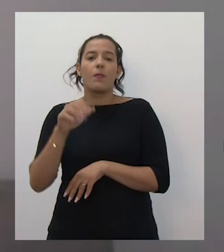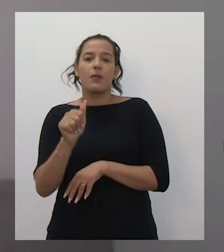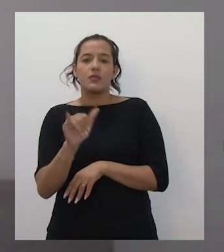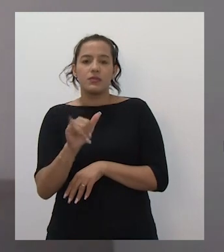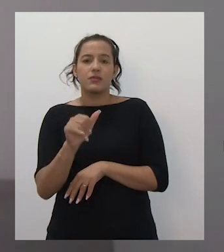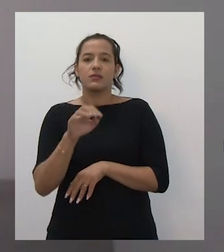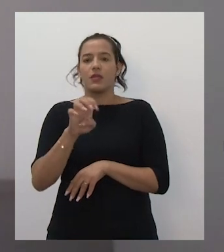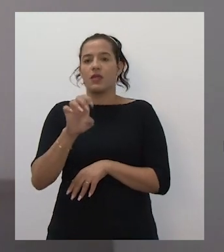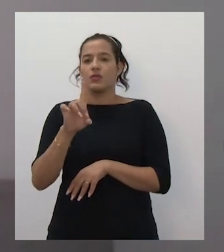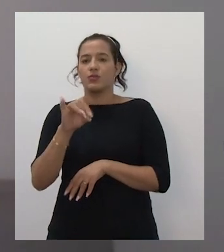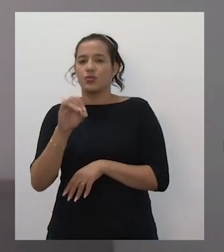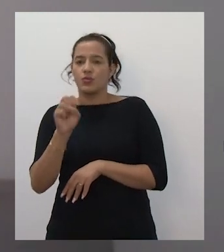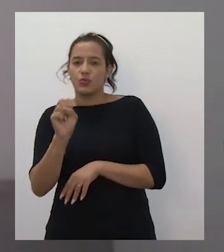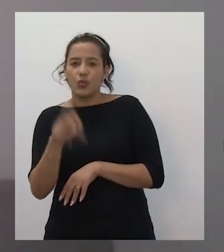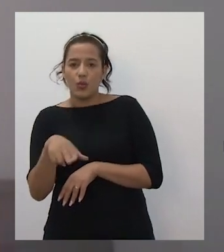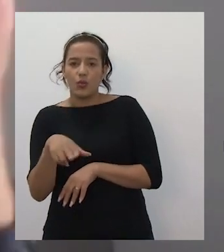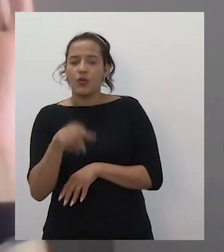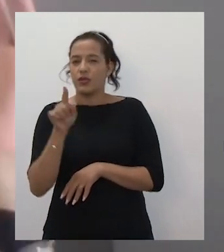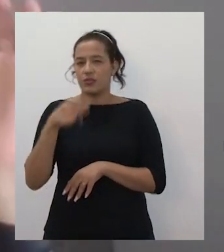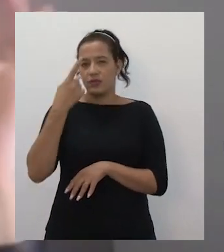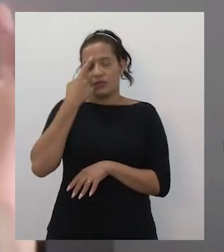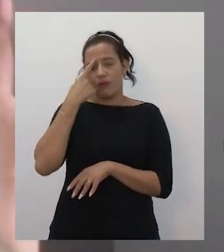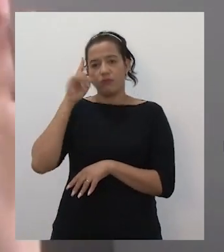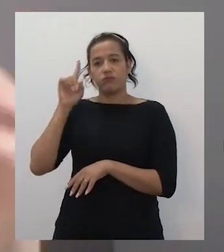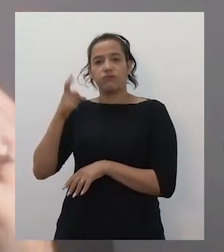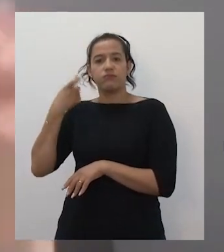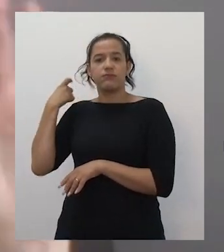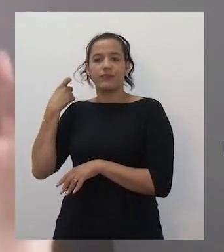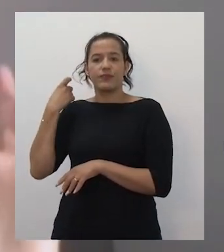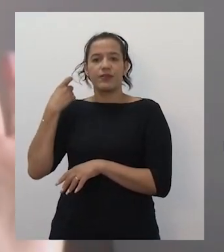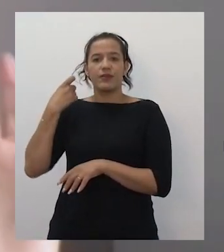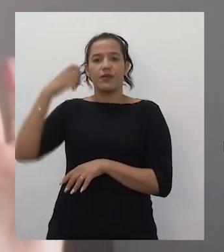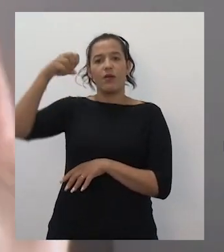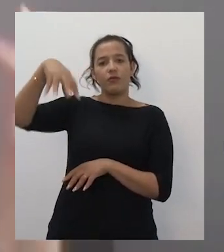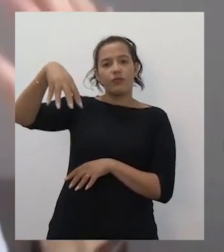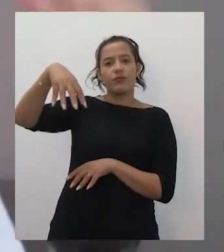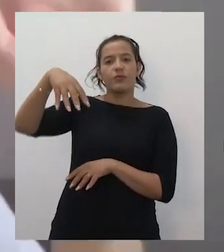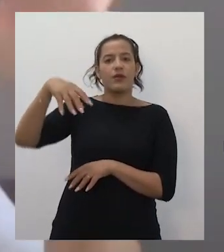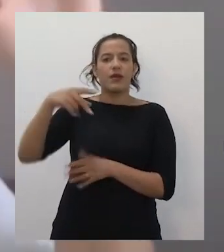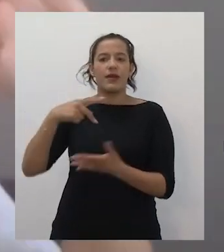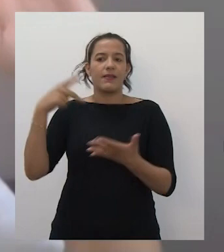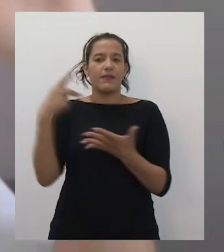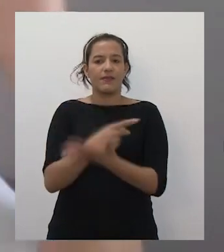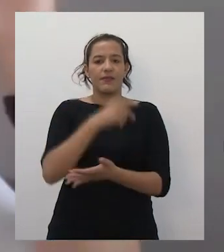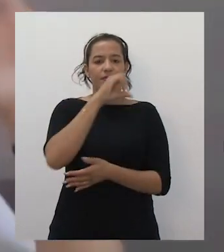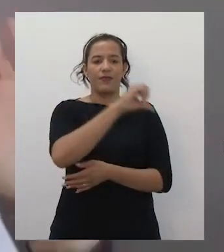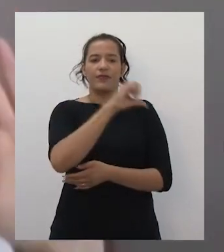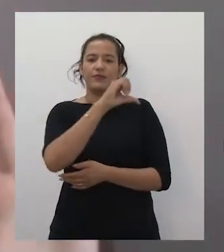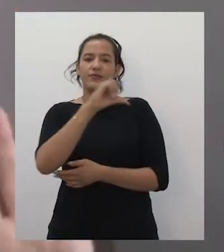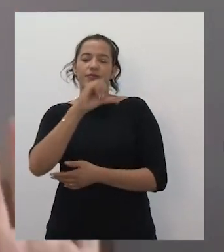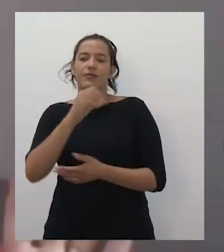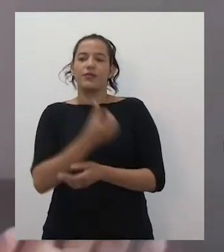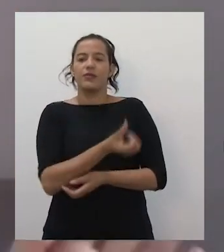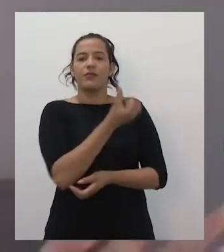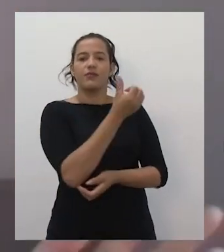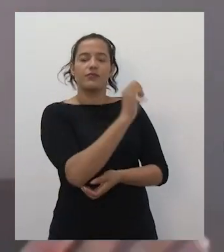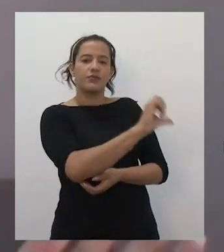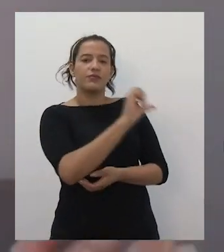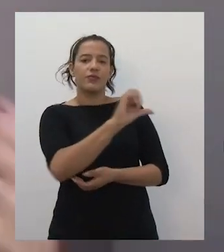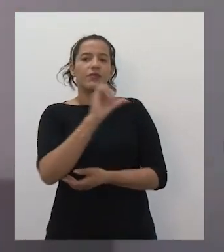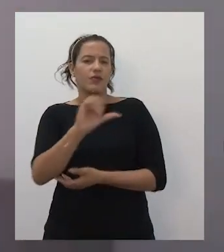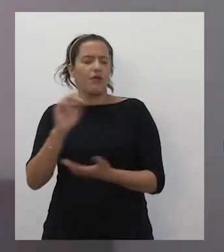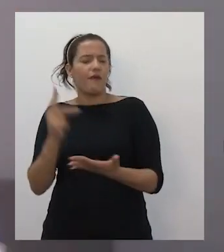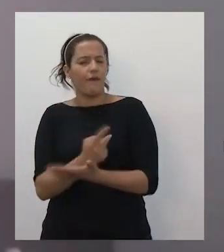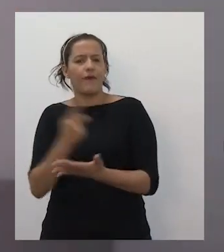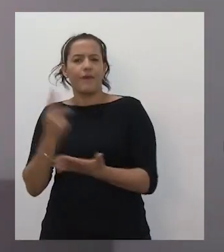de inventar a lâmpada, ele se equivocou não sei quantas vezes, 999, por exemplo. É